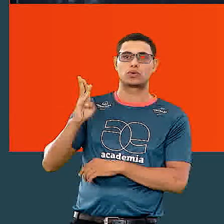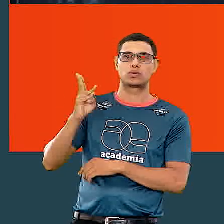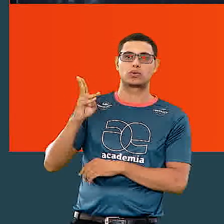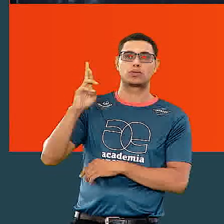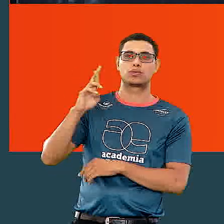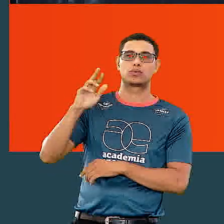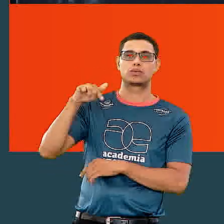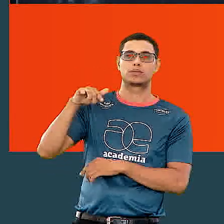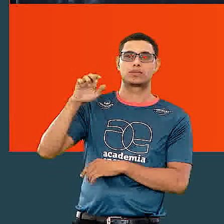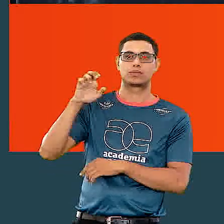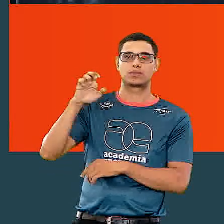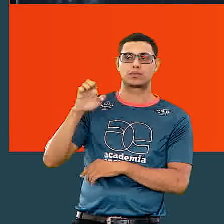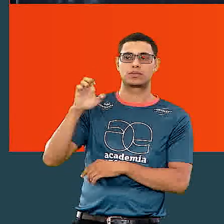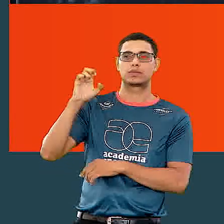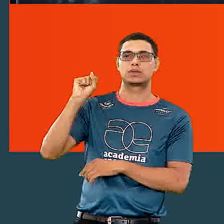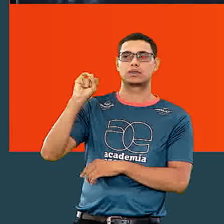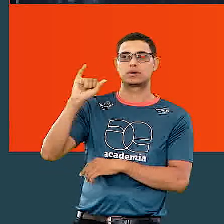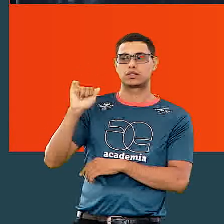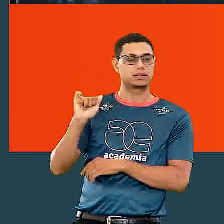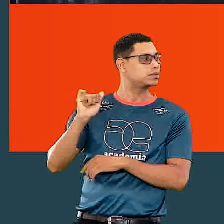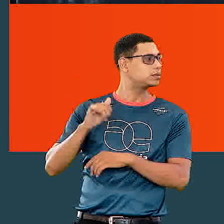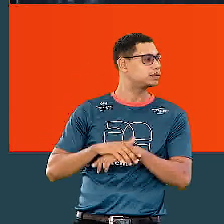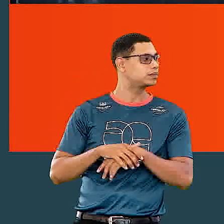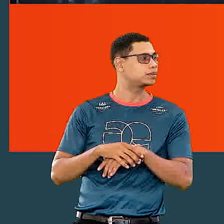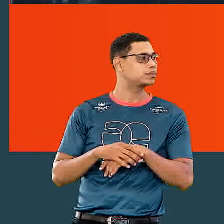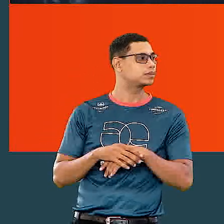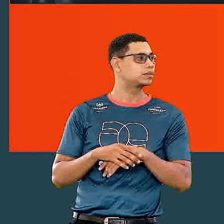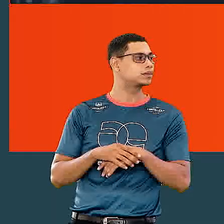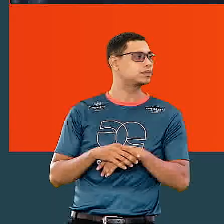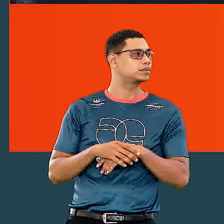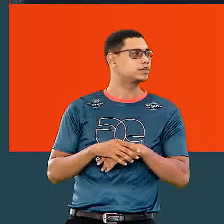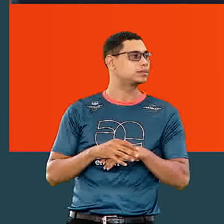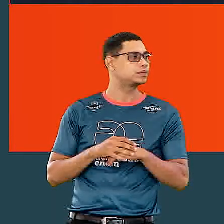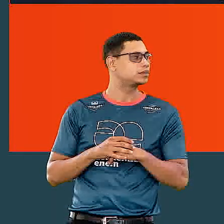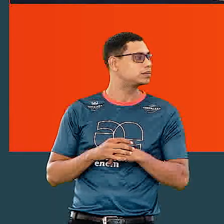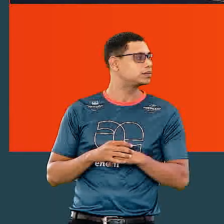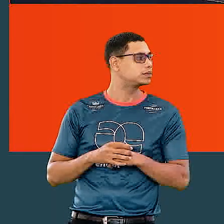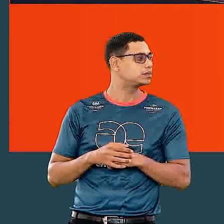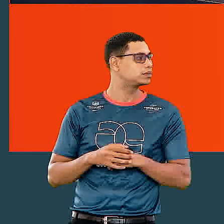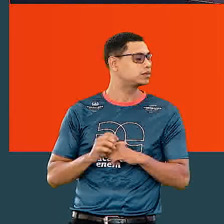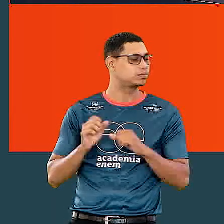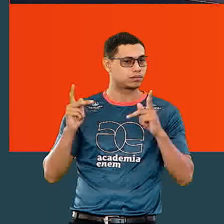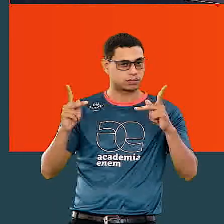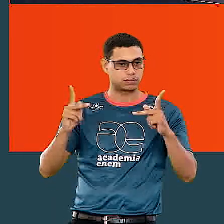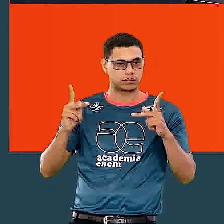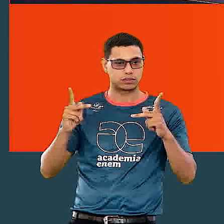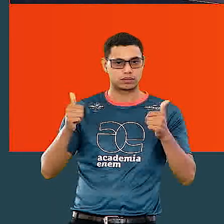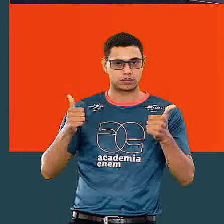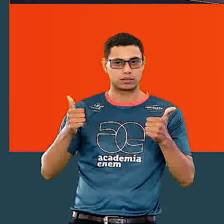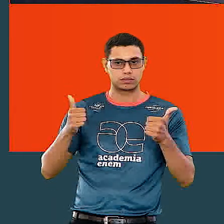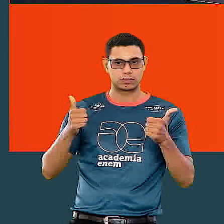falar lucro, nós estamos falando de quê, negada? Burguesia. Só o filas,